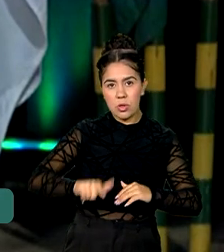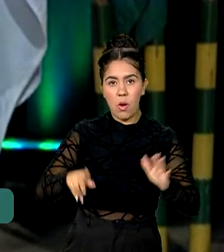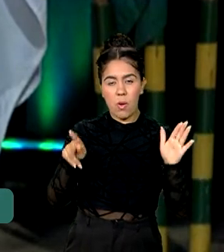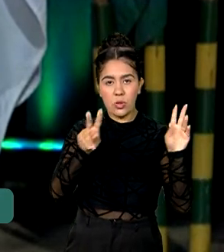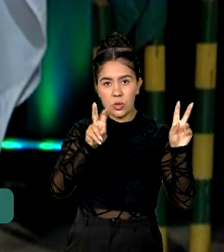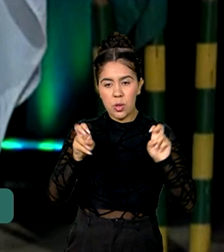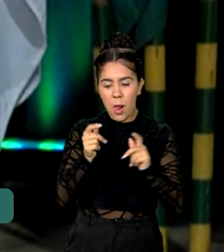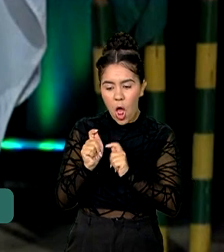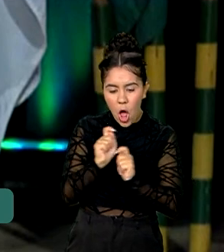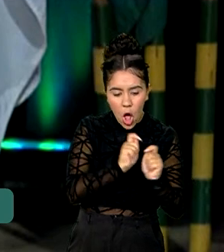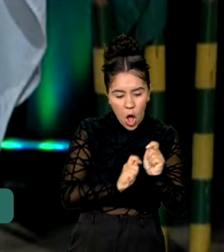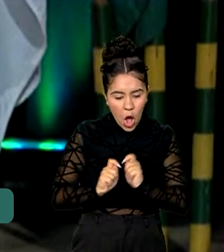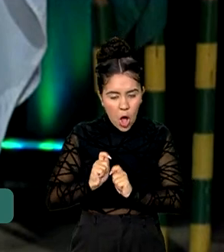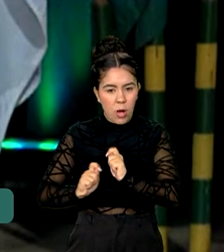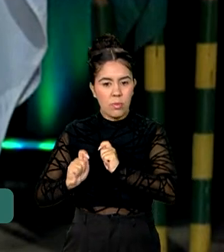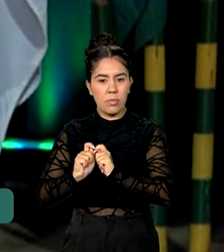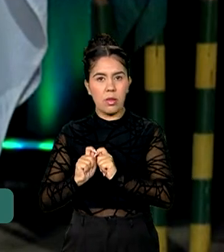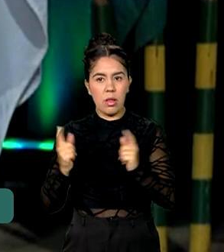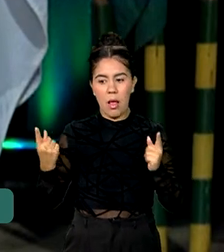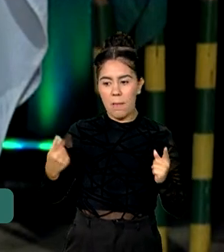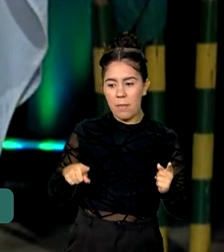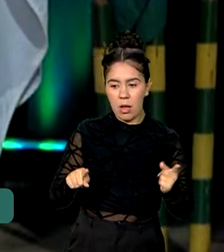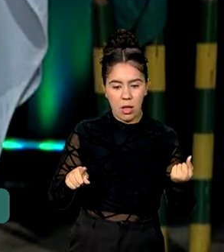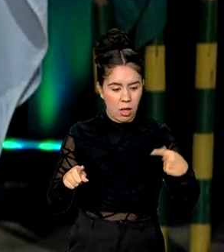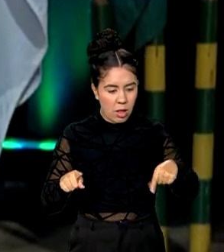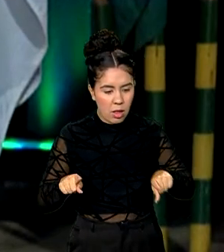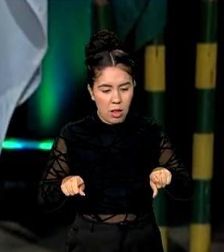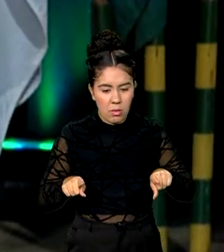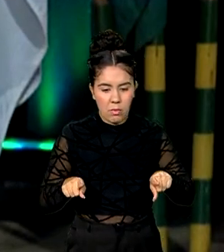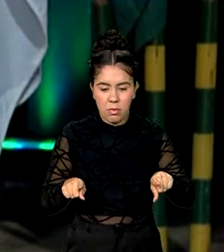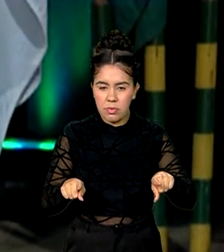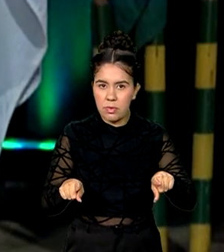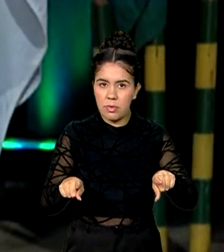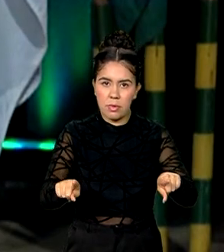ao mesmo tempo que a gente não prepara o Estado para enfrentar esses desafios.